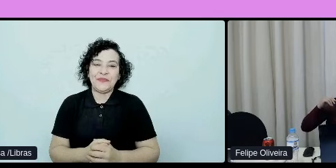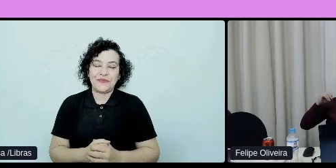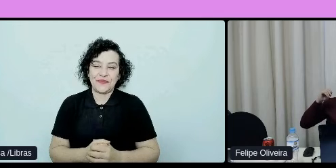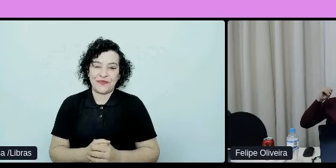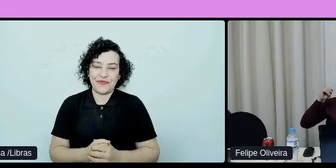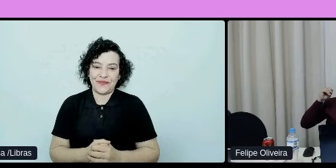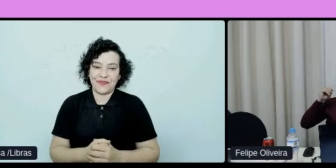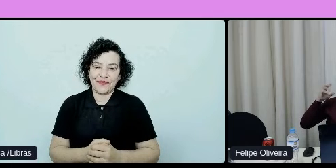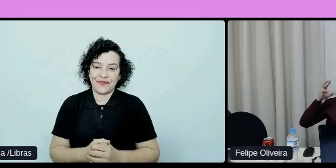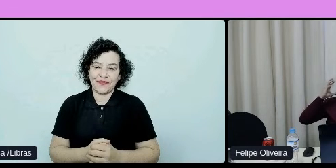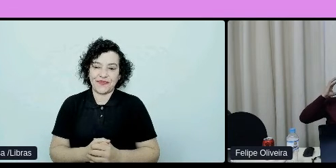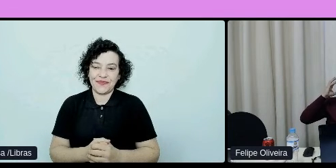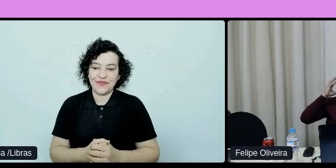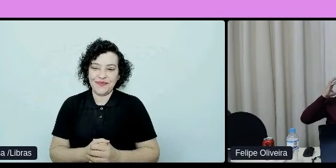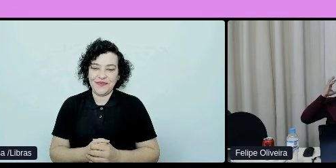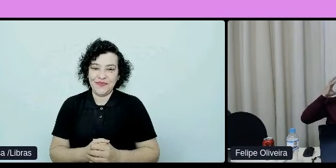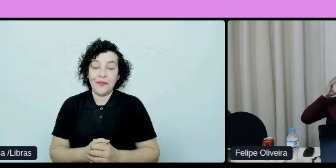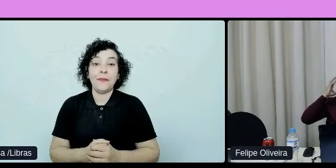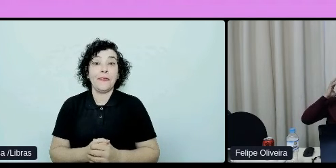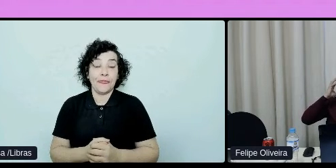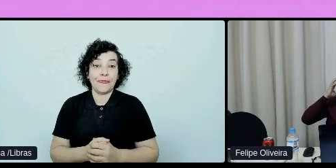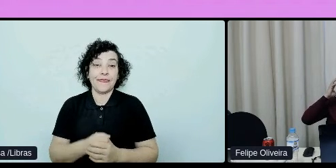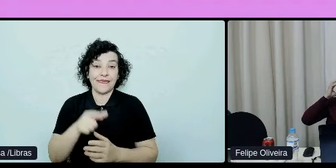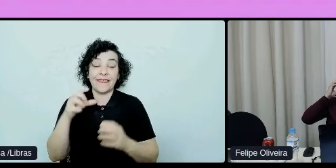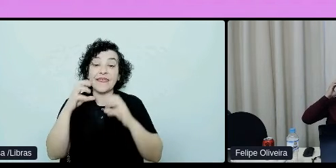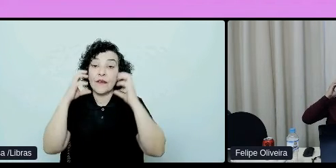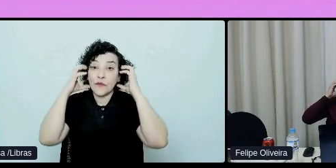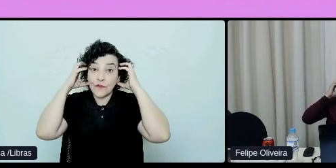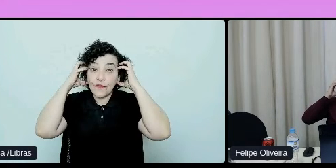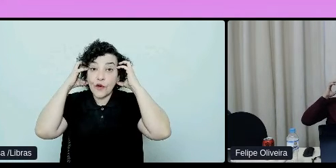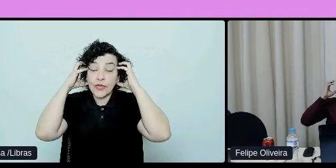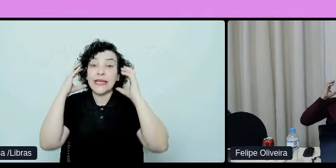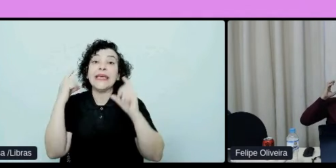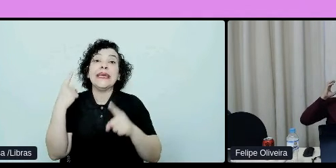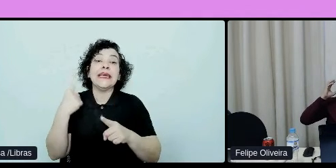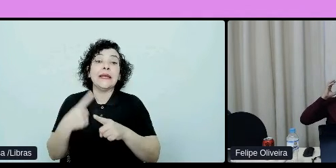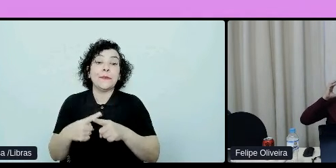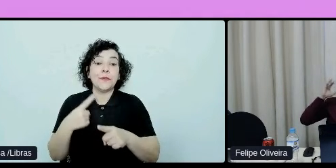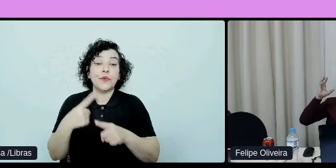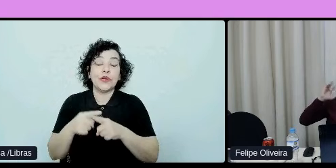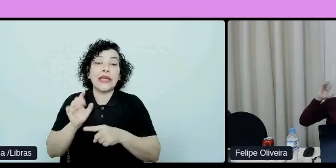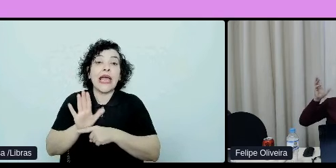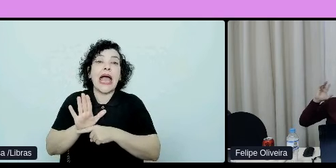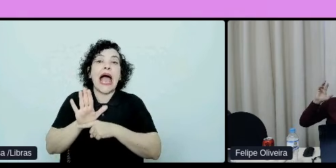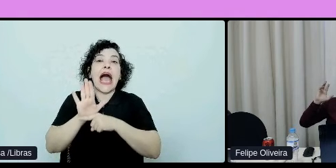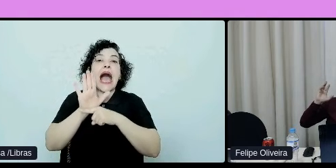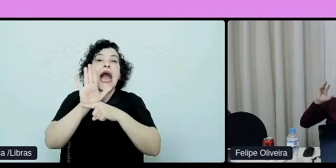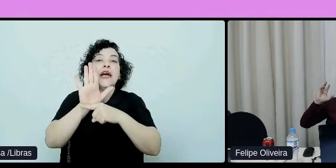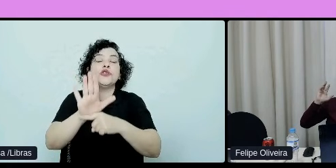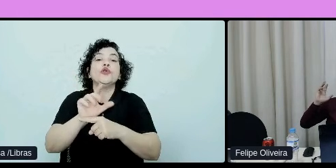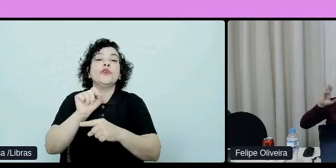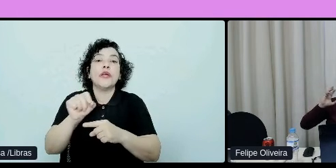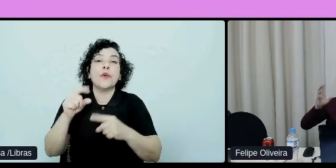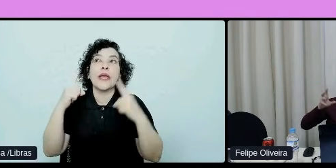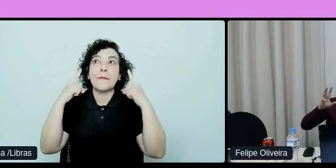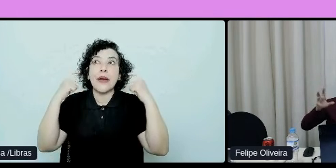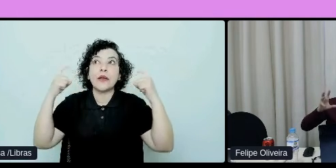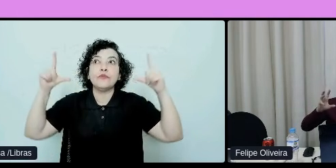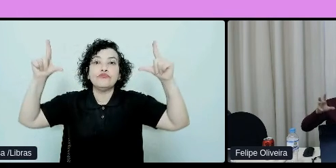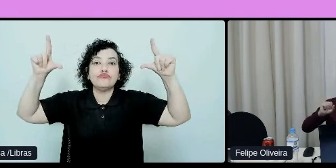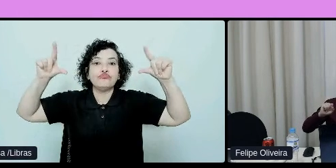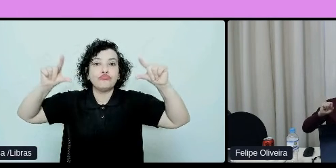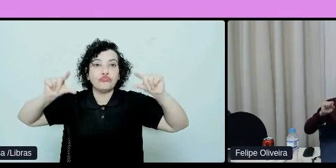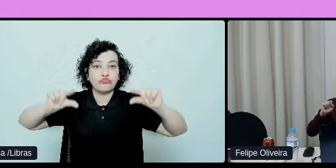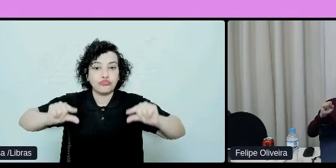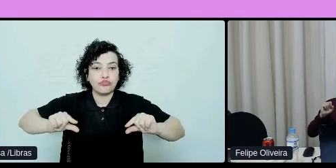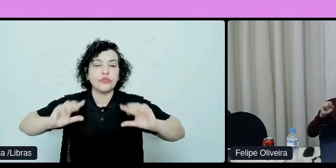Ling, com um fone grandão ali, por quê? Porque é um fone que diminui os estímulos sonoros, né? A gente até já viu de